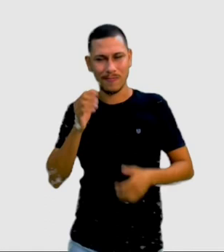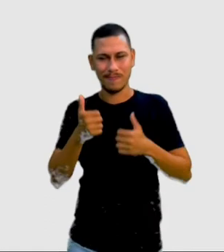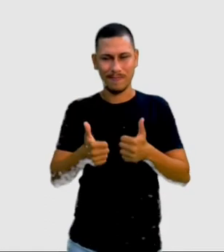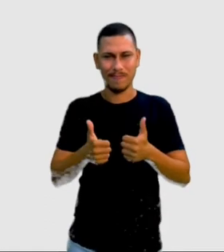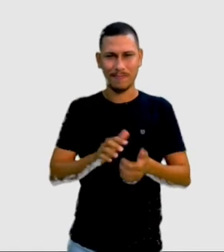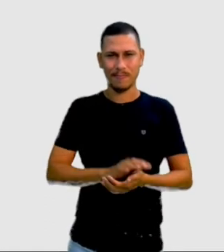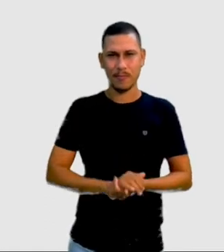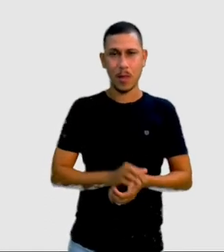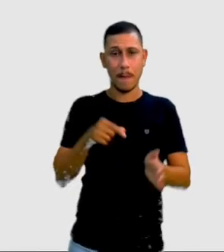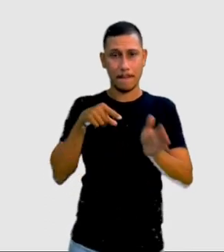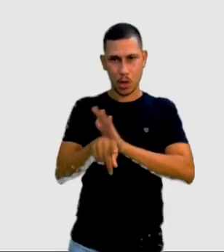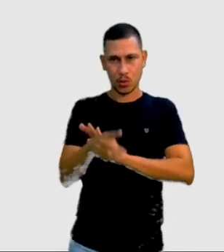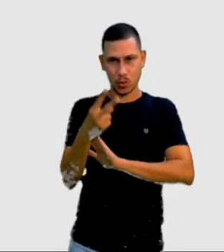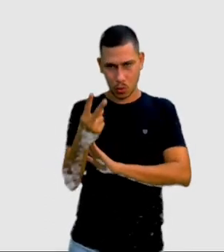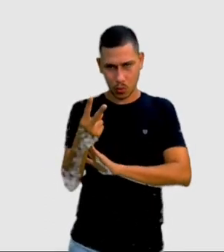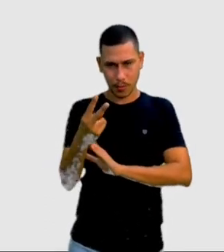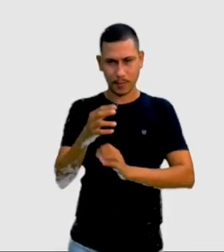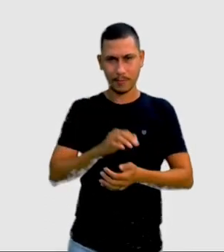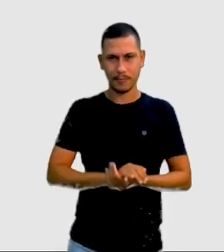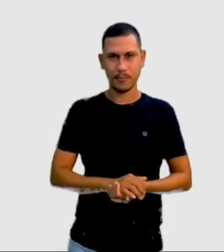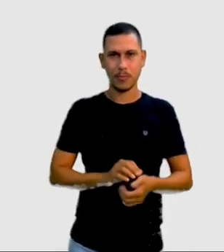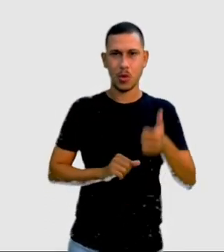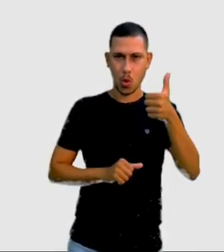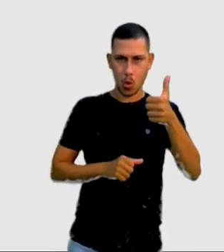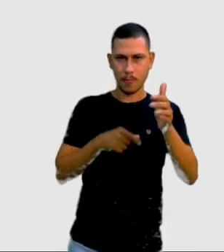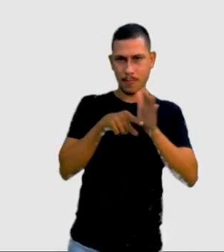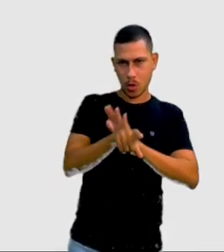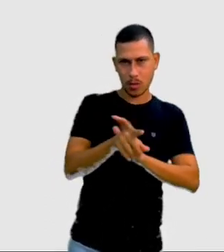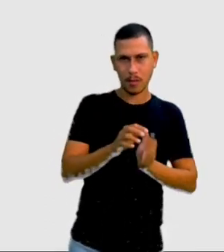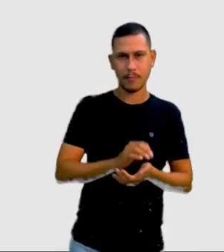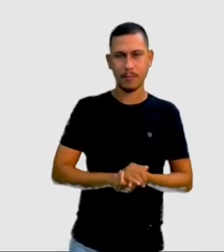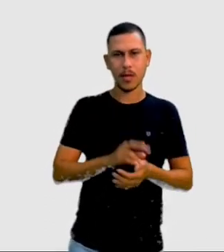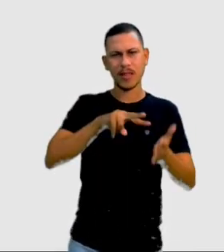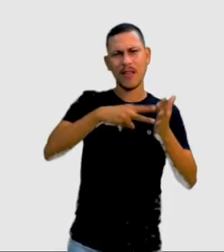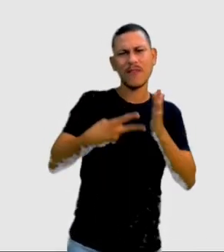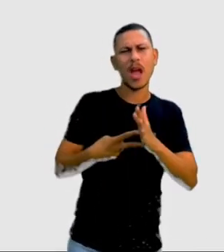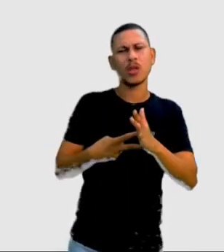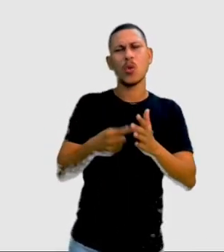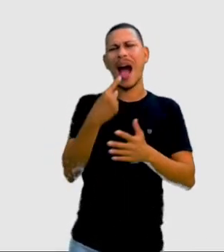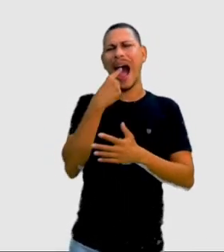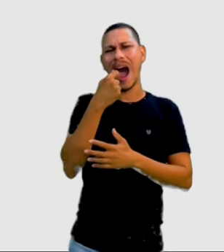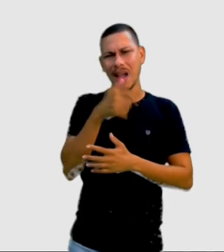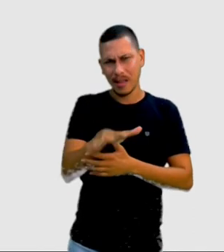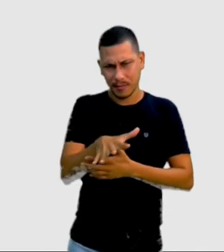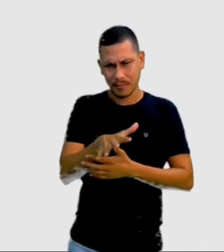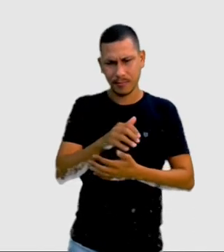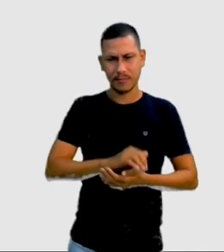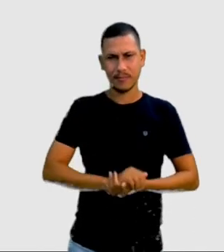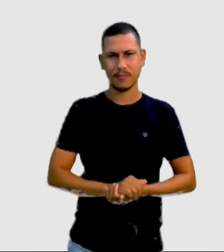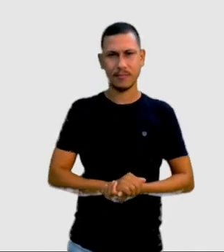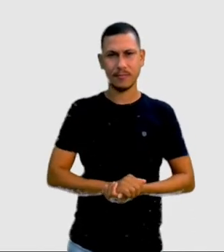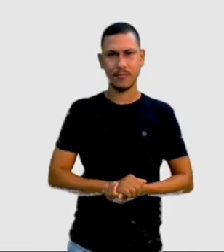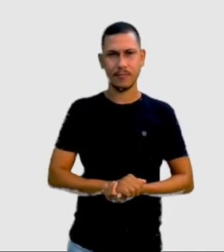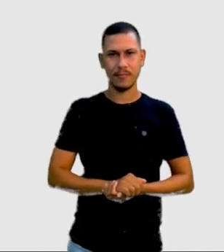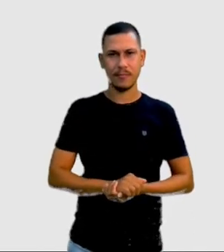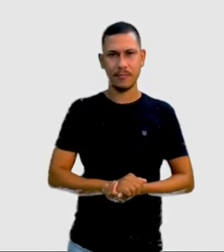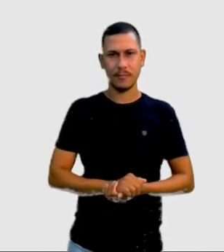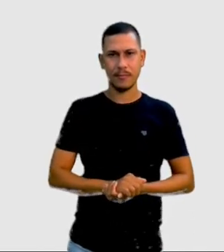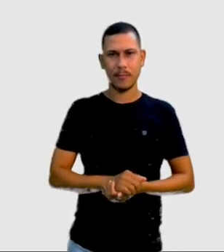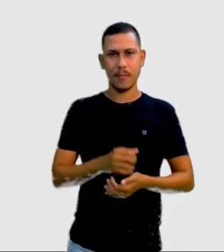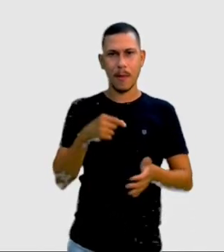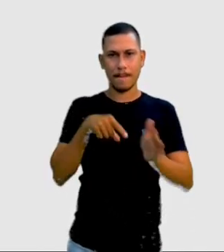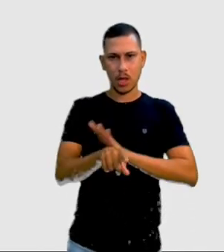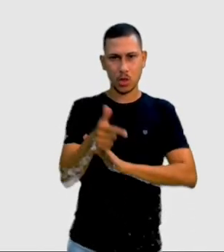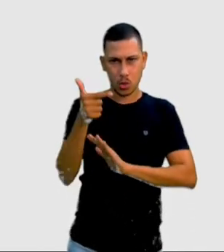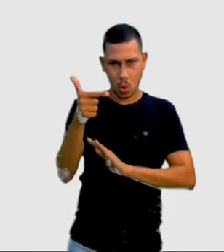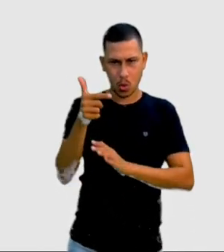certo? Duas perguntas. A primeira é: o que é bulimia? Eu quero que vocês respondam, a gente viu na aula de hoje. E quais são